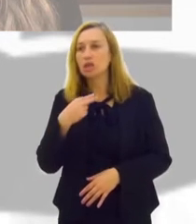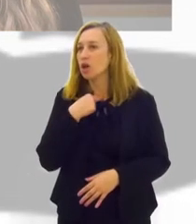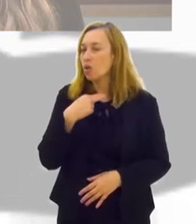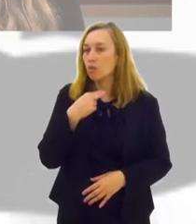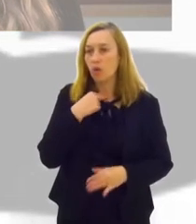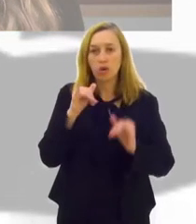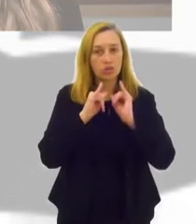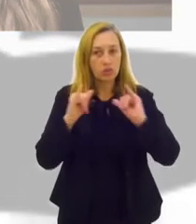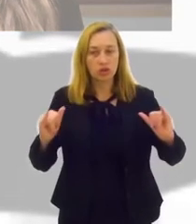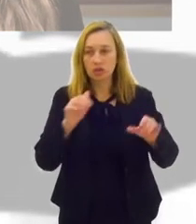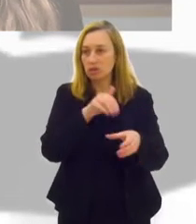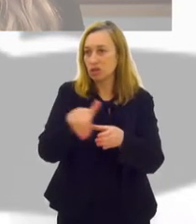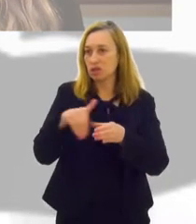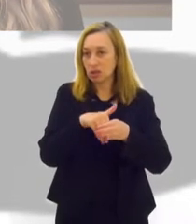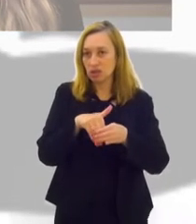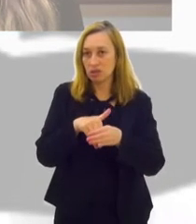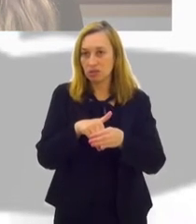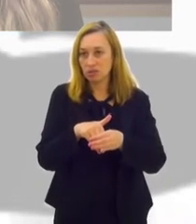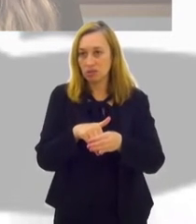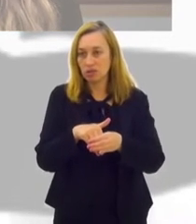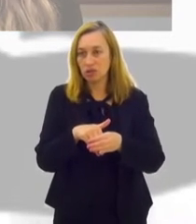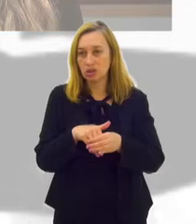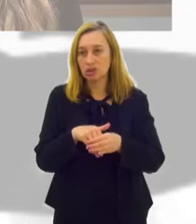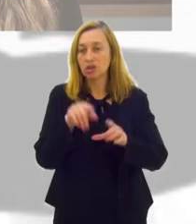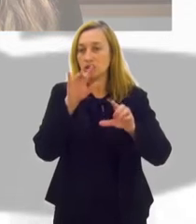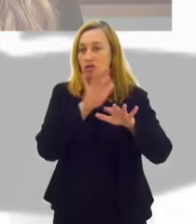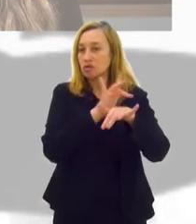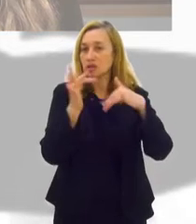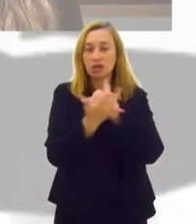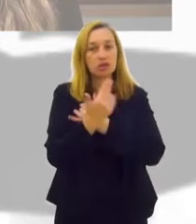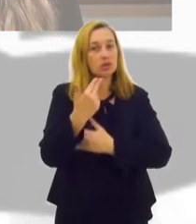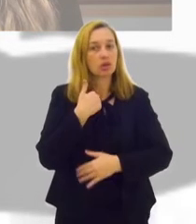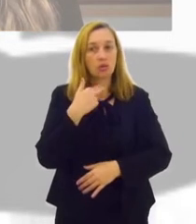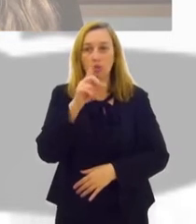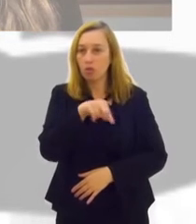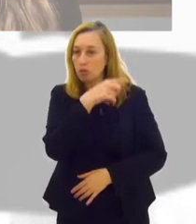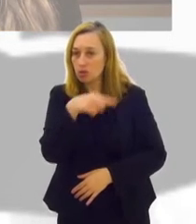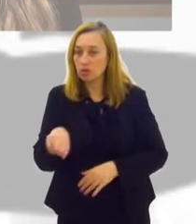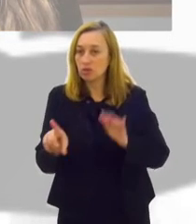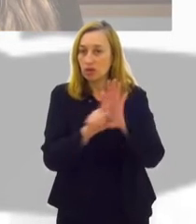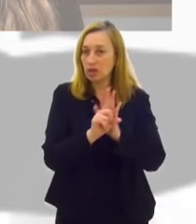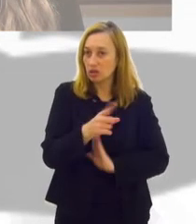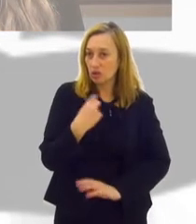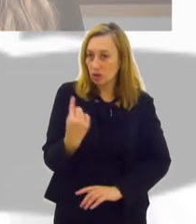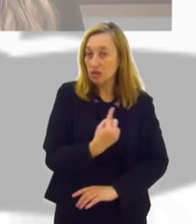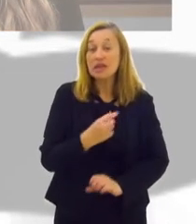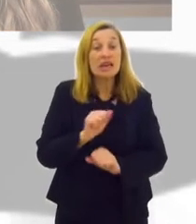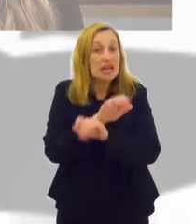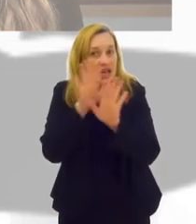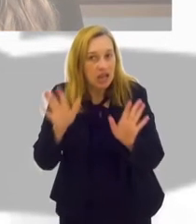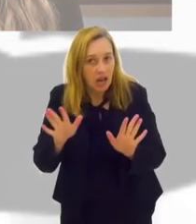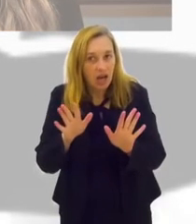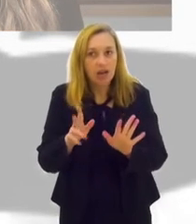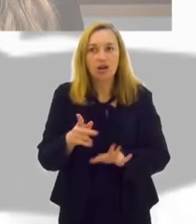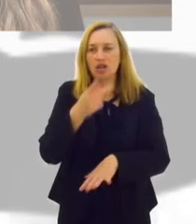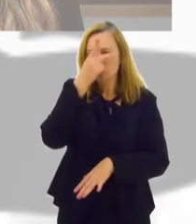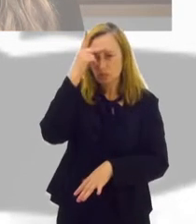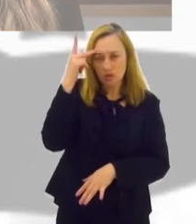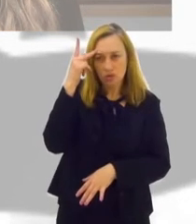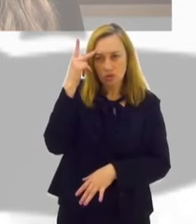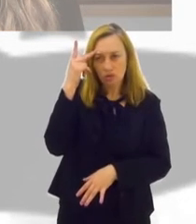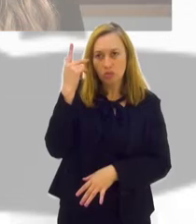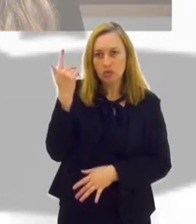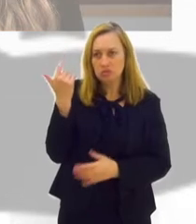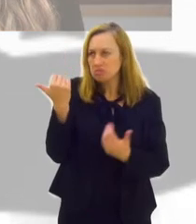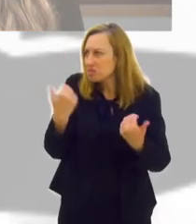ONG, né? Não podem fazer propaganda eleitoral nas suas páginas. Isso é vedado pela nossa legislação. E é claro, acho que